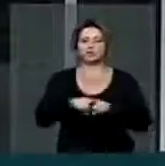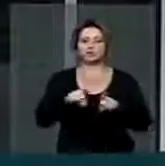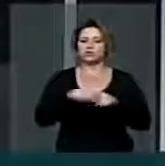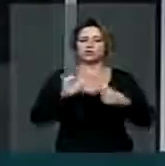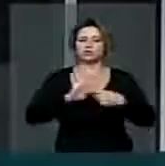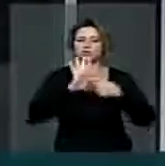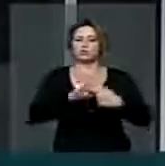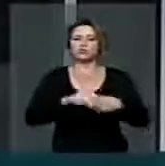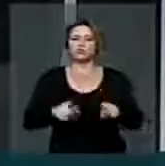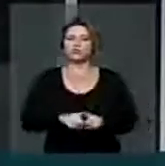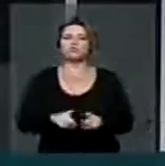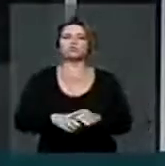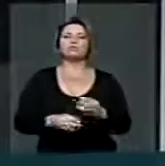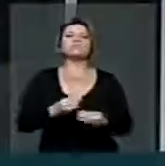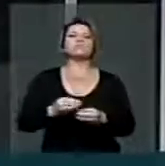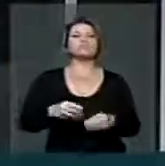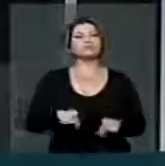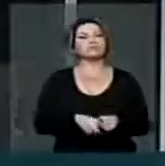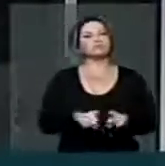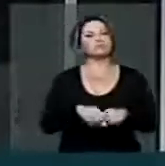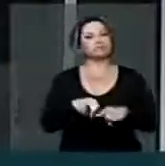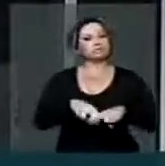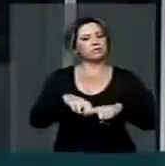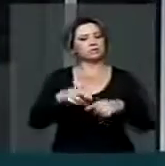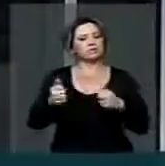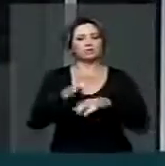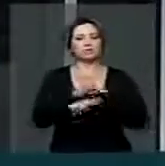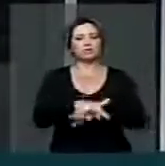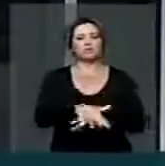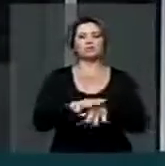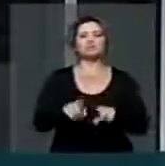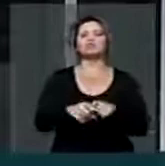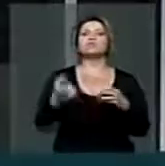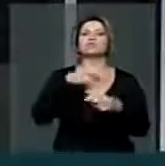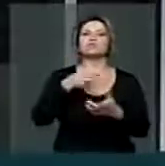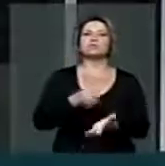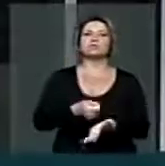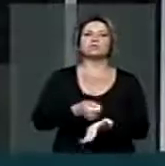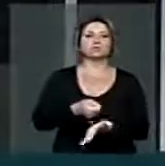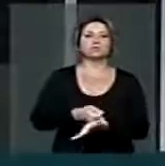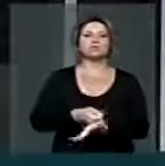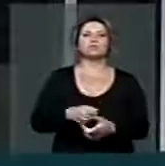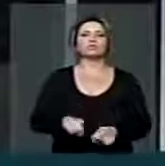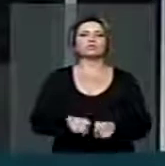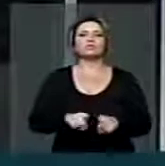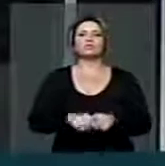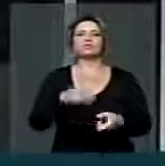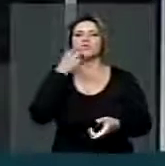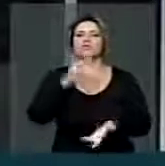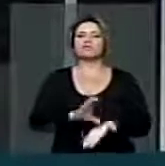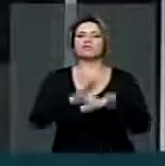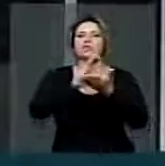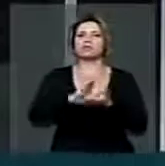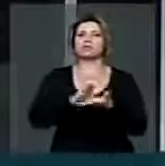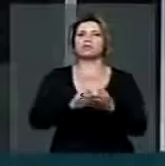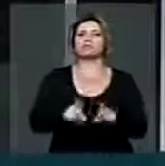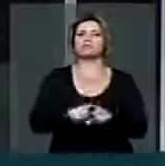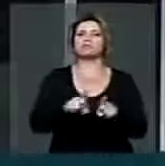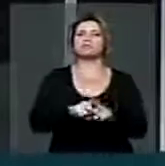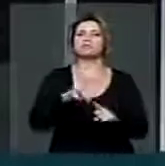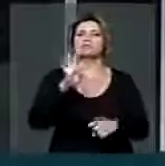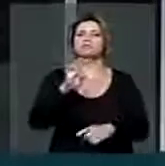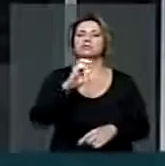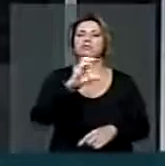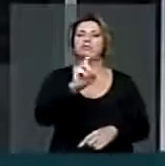Poder Executivo, e portanto deve ter inclusive muito mais rigor quando trata de conselheiros de Tribunal de Contas, de Ministério